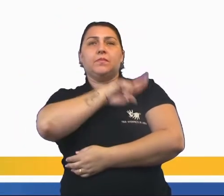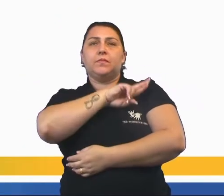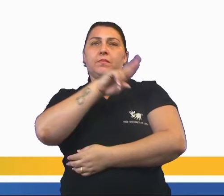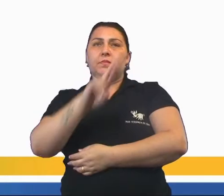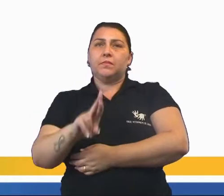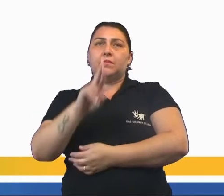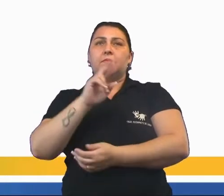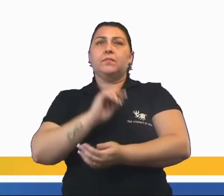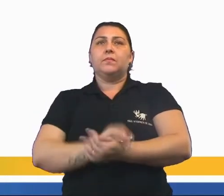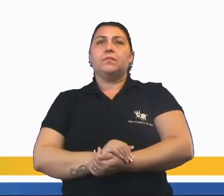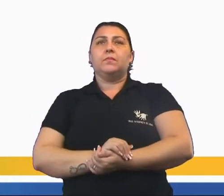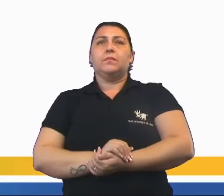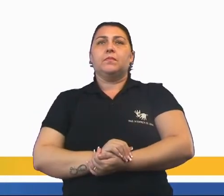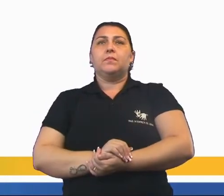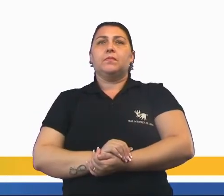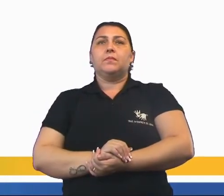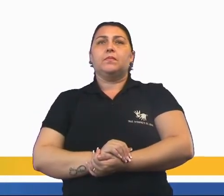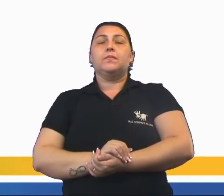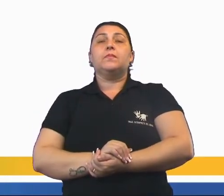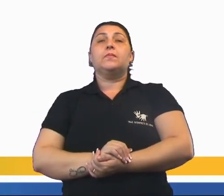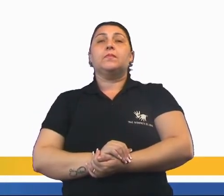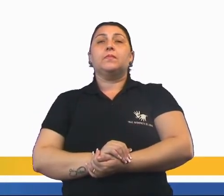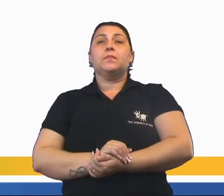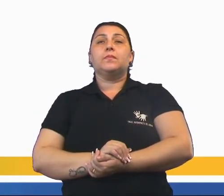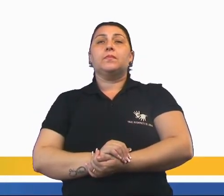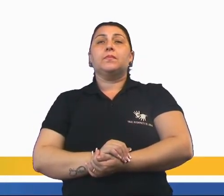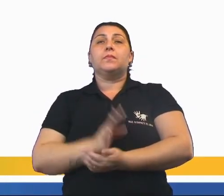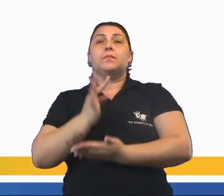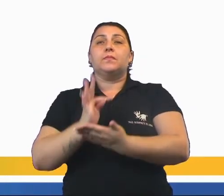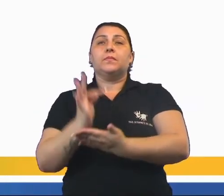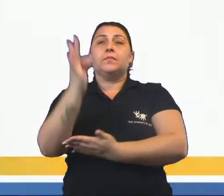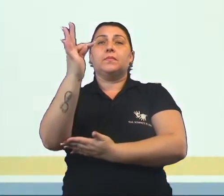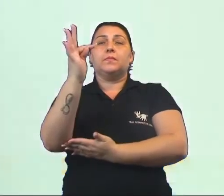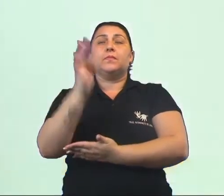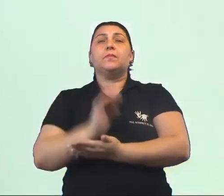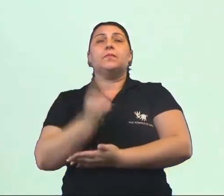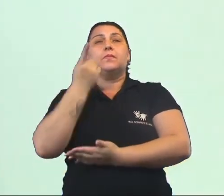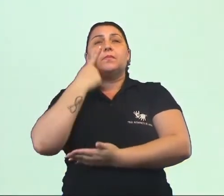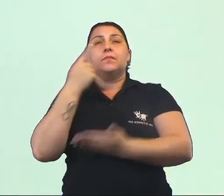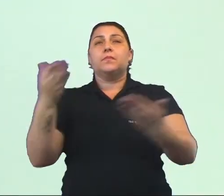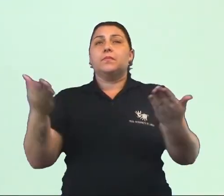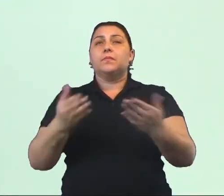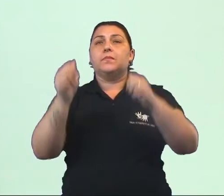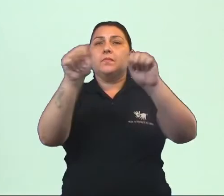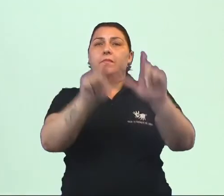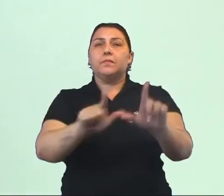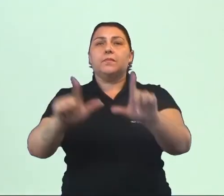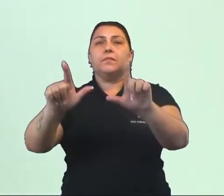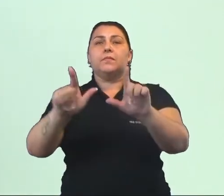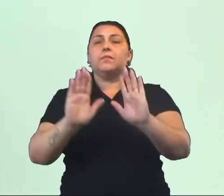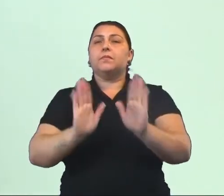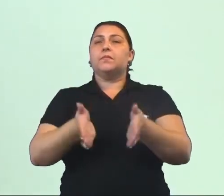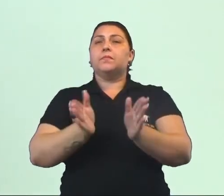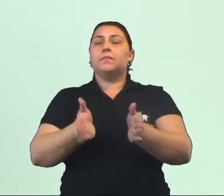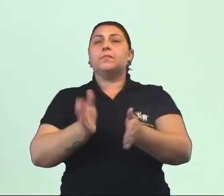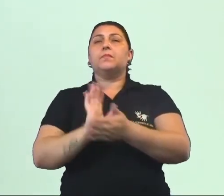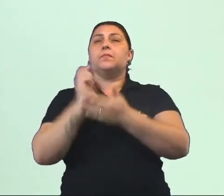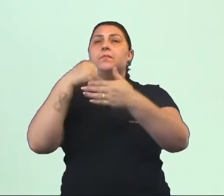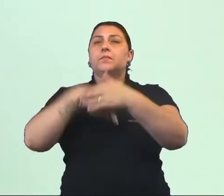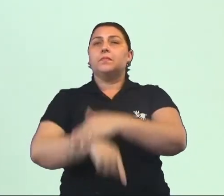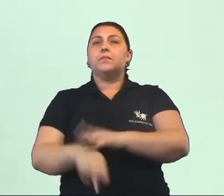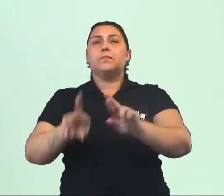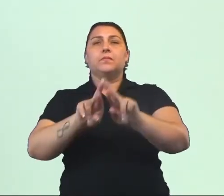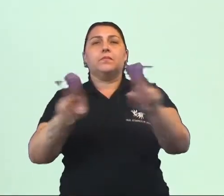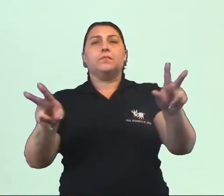um princípio teológico, ok? Vamos ver agora, no próximo slide, já que nós estamos